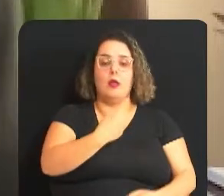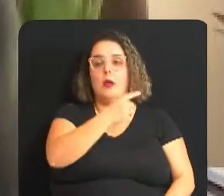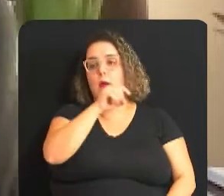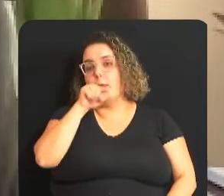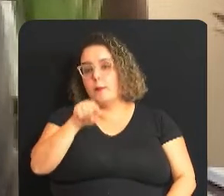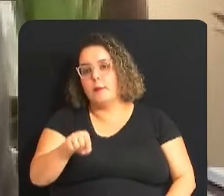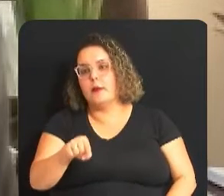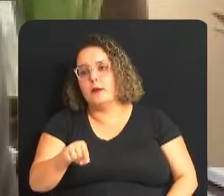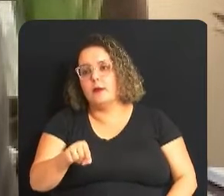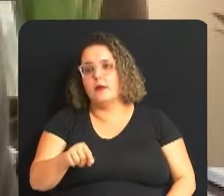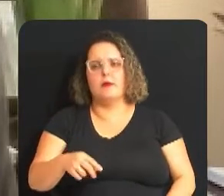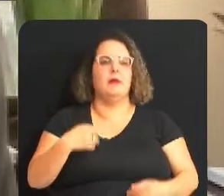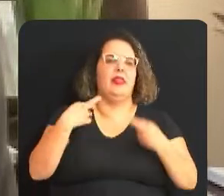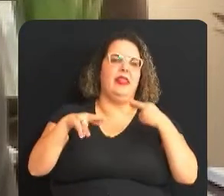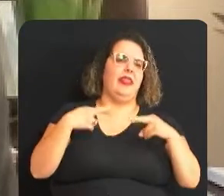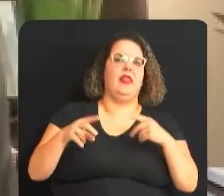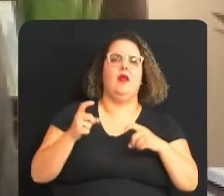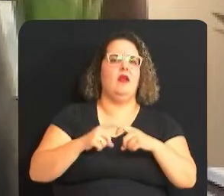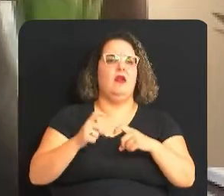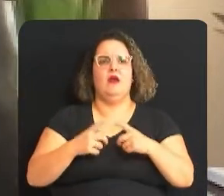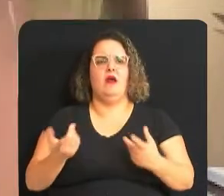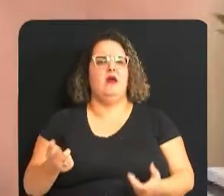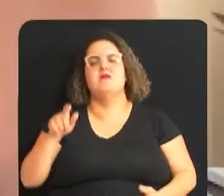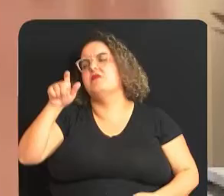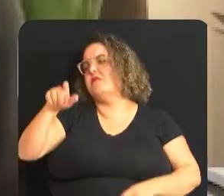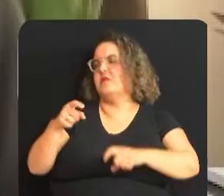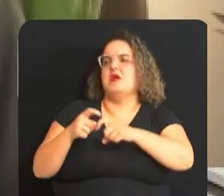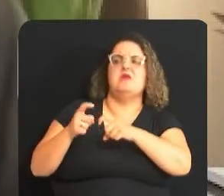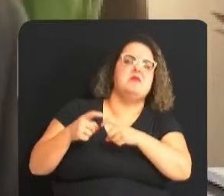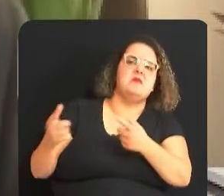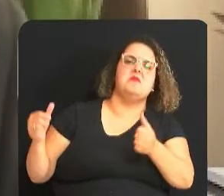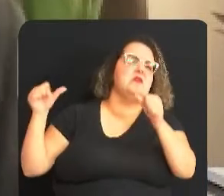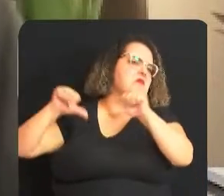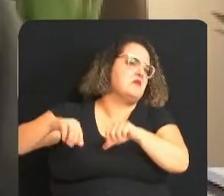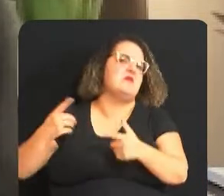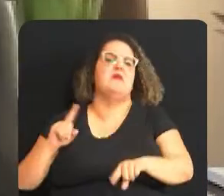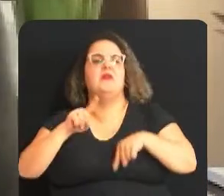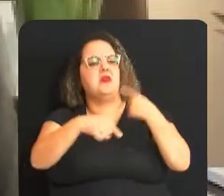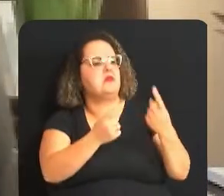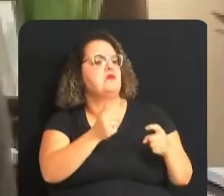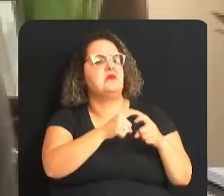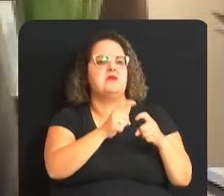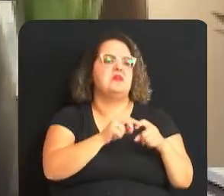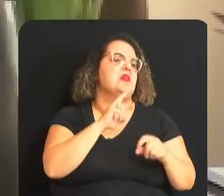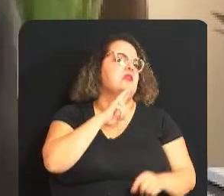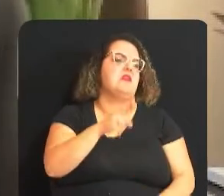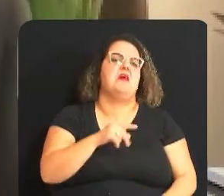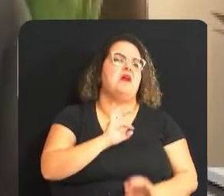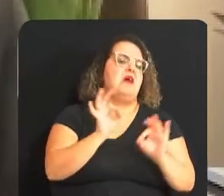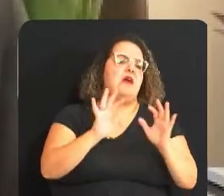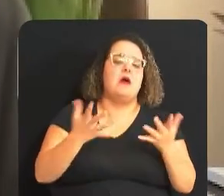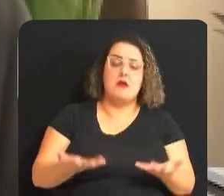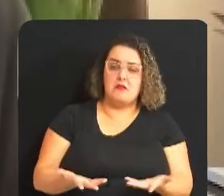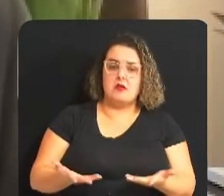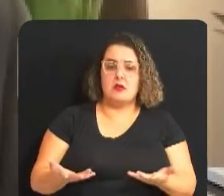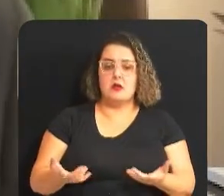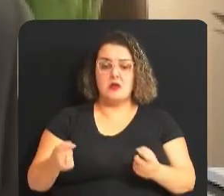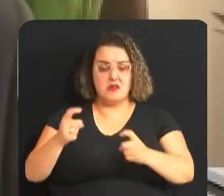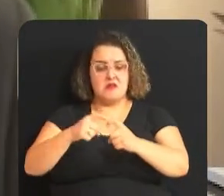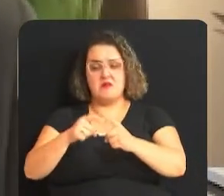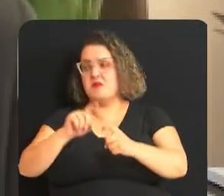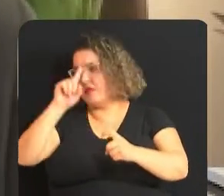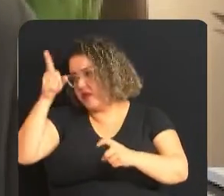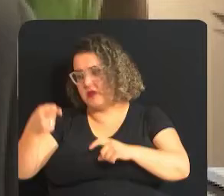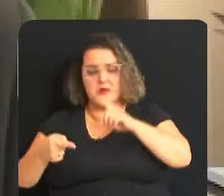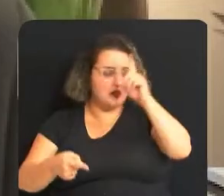reclamam dos médicos. Eu fui num médico muito ruim, eu vou num monte de médico e ninguém resolve. Eu fui em um médico, ele mandou para outro, mandou